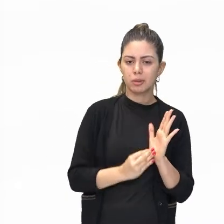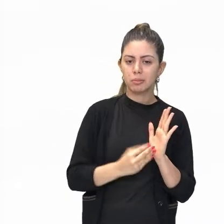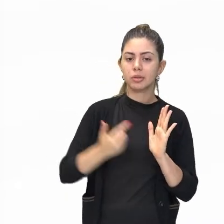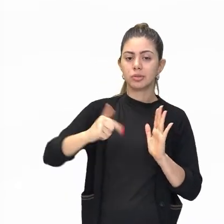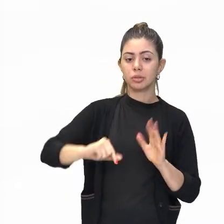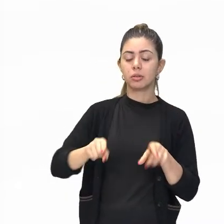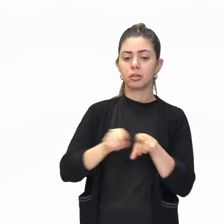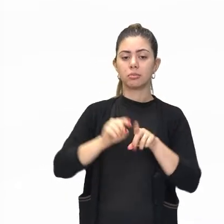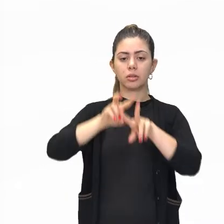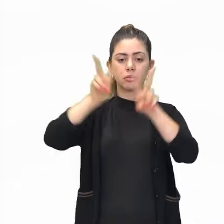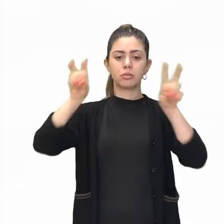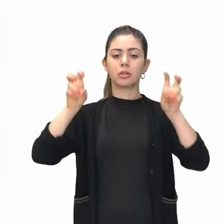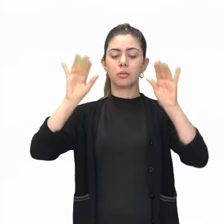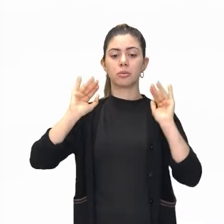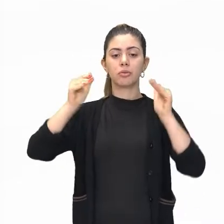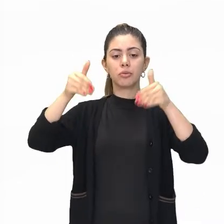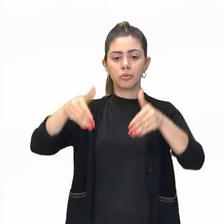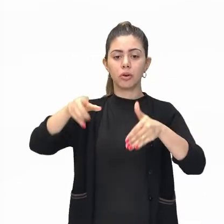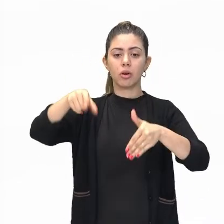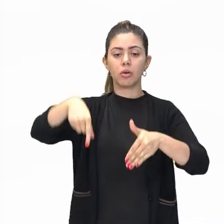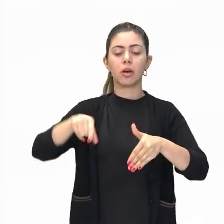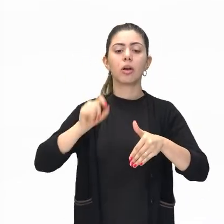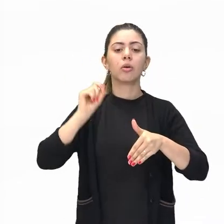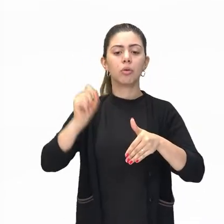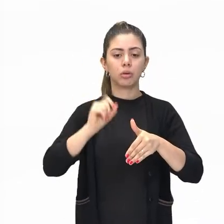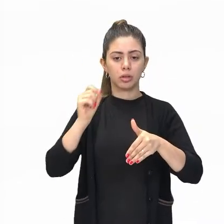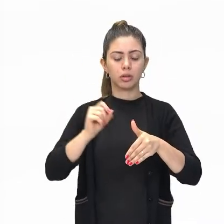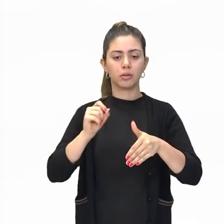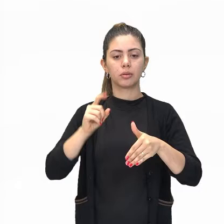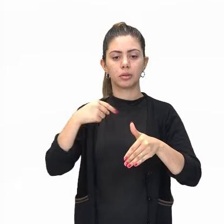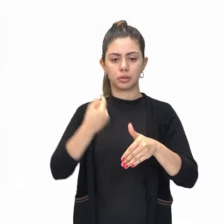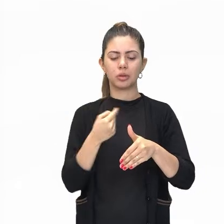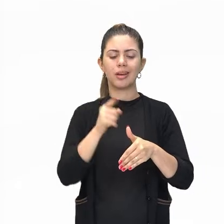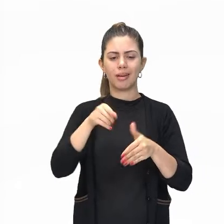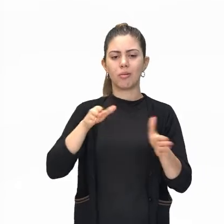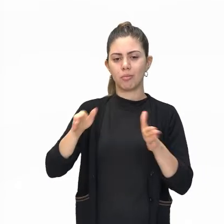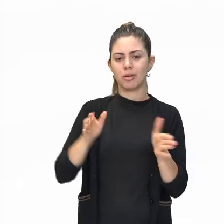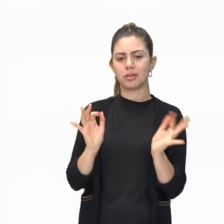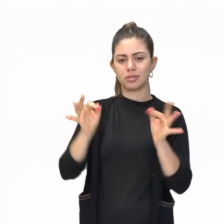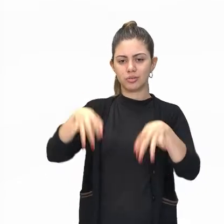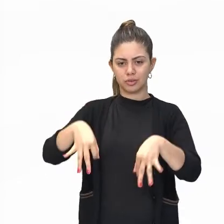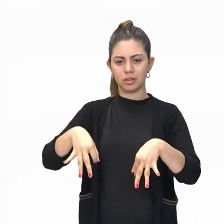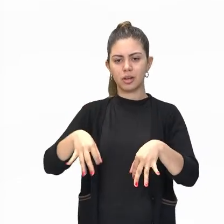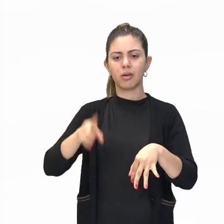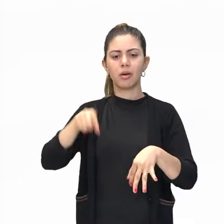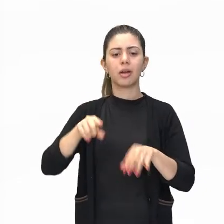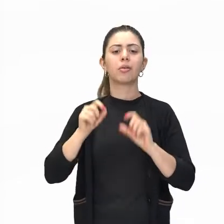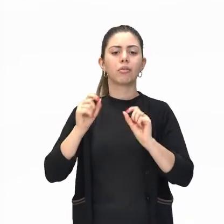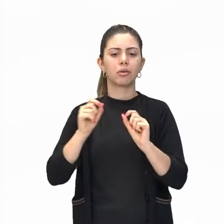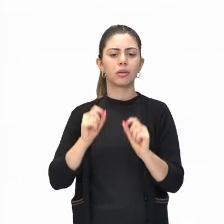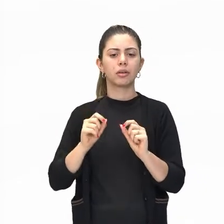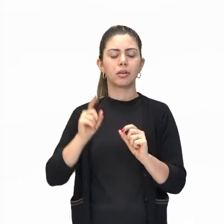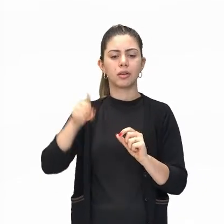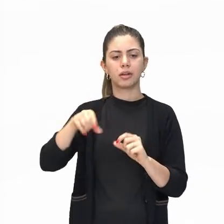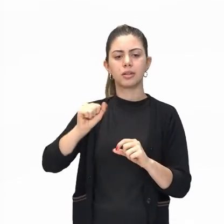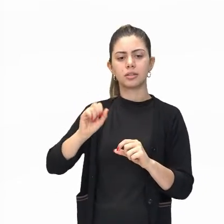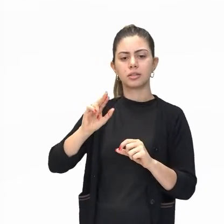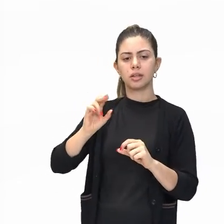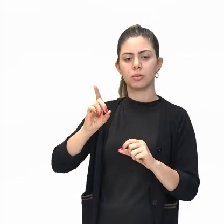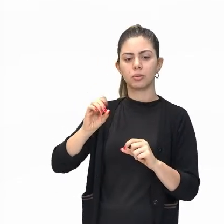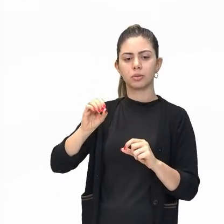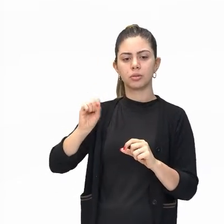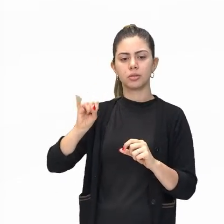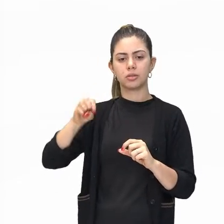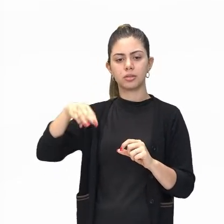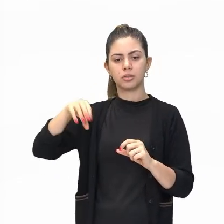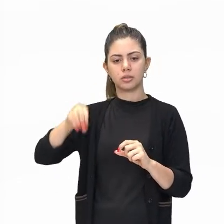tema central da fase final, né, que a gente chama aqui de drummondiana, é o saudosismo